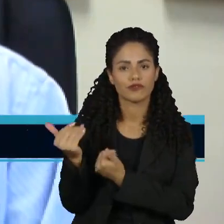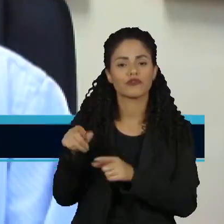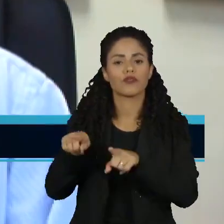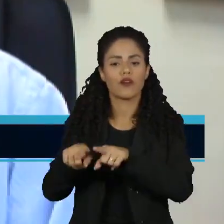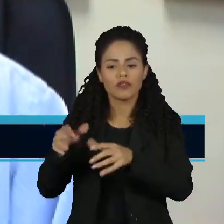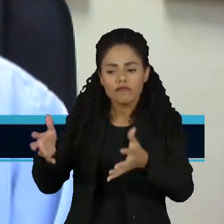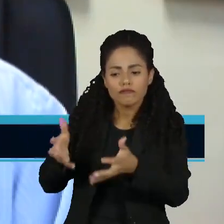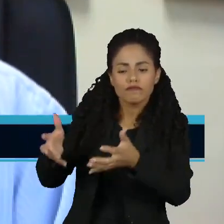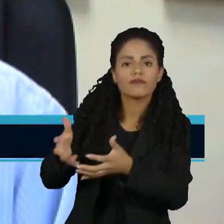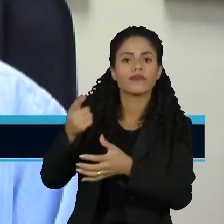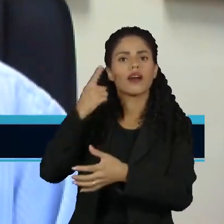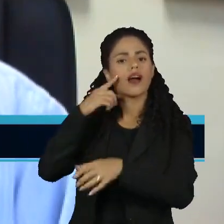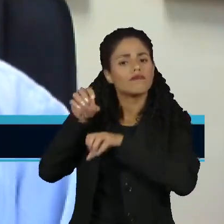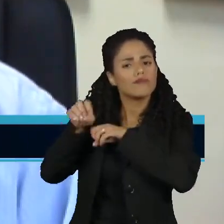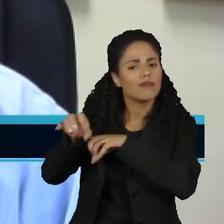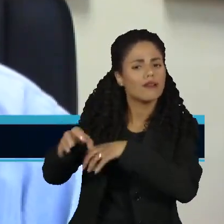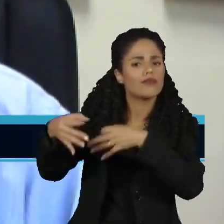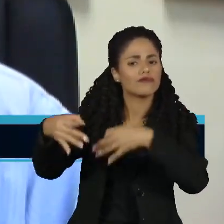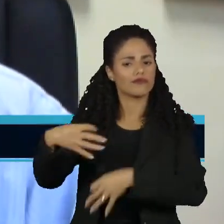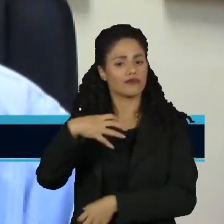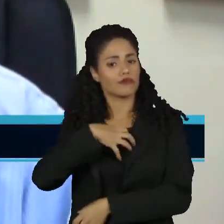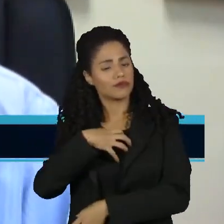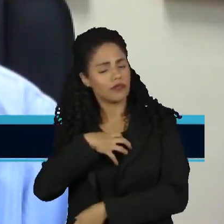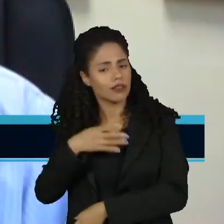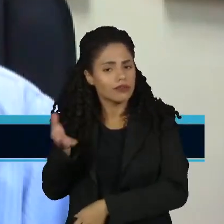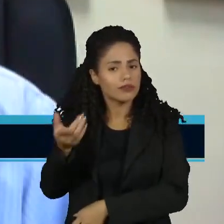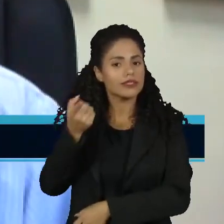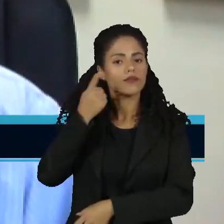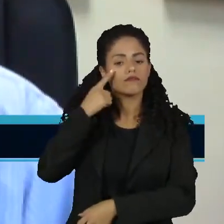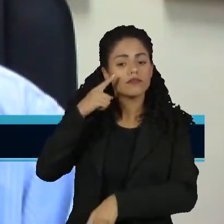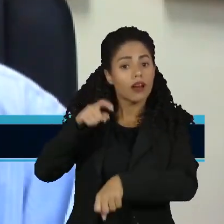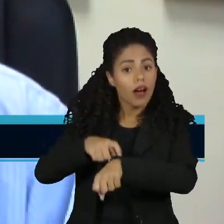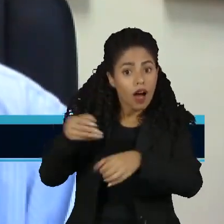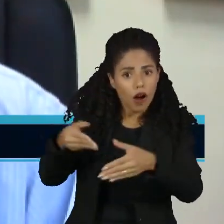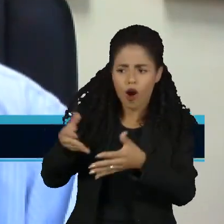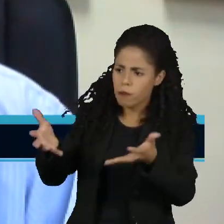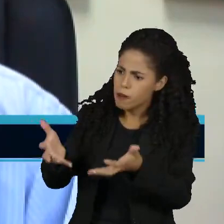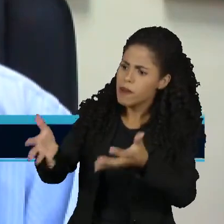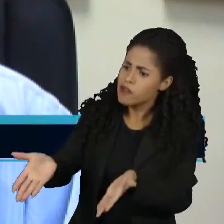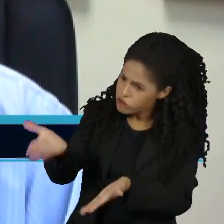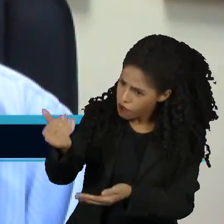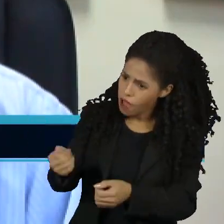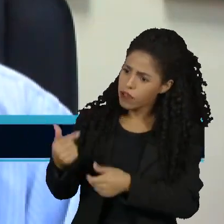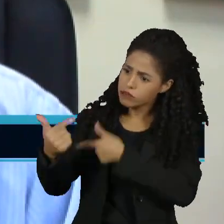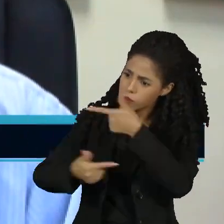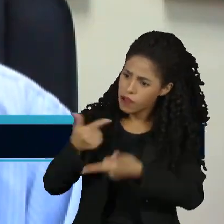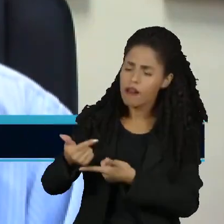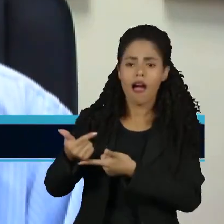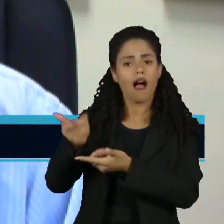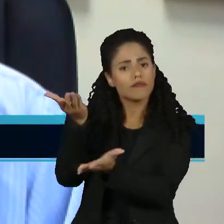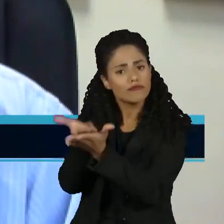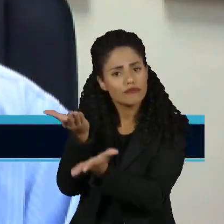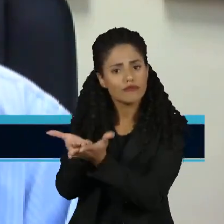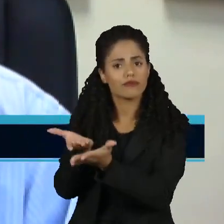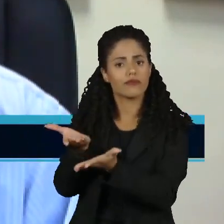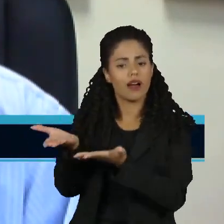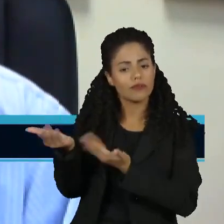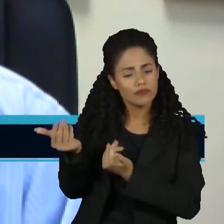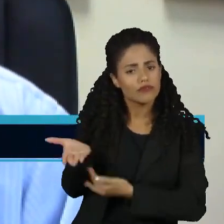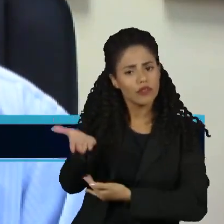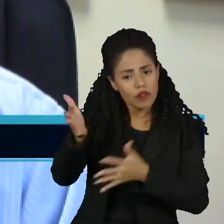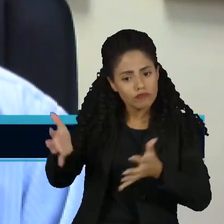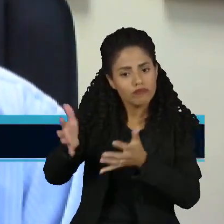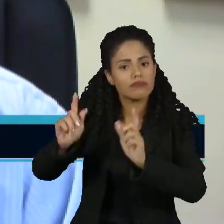ainda não está soprando contra, então é tempo da gente investir ao máximo nessa juventude, sabendo que